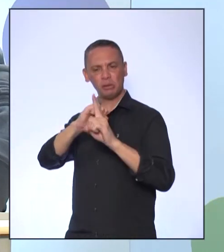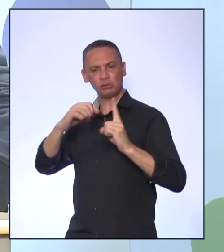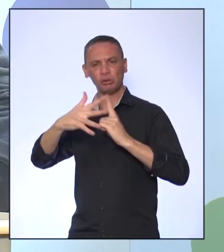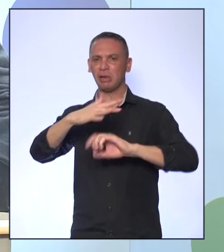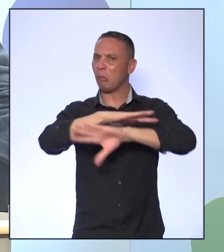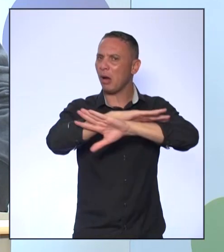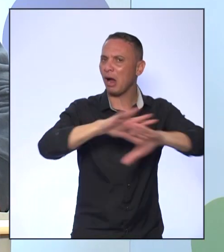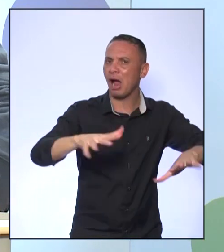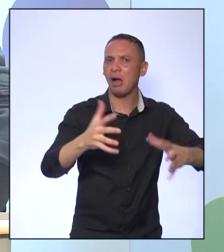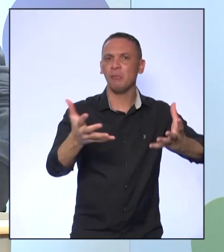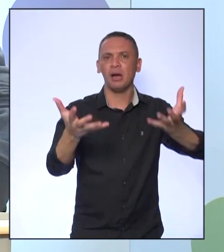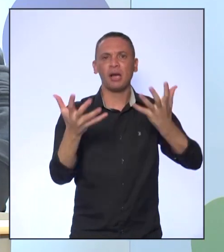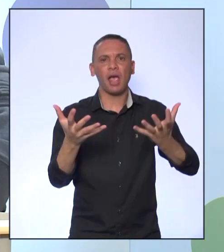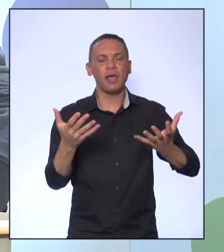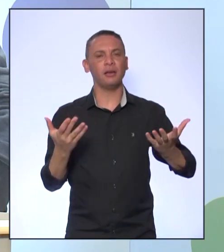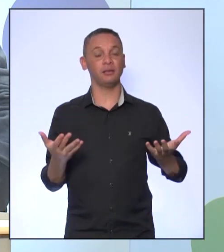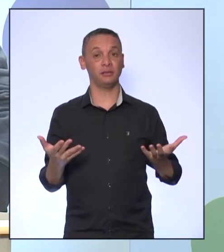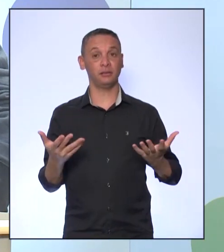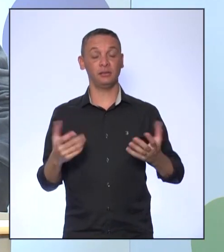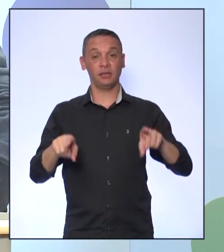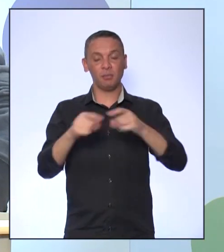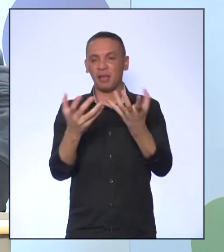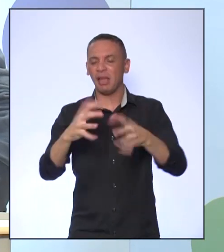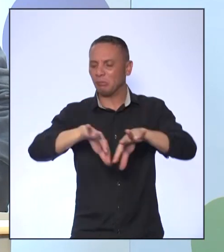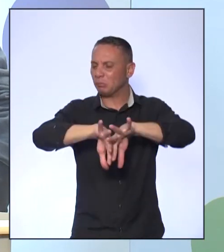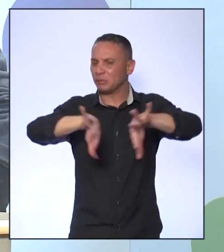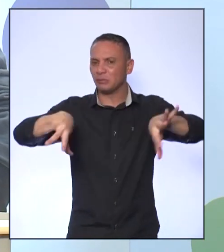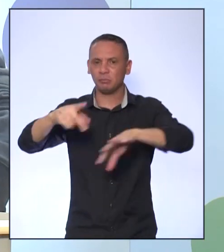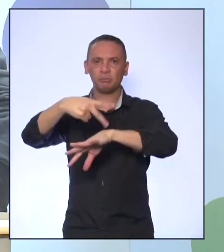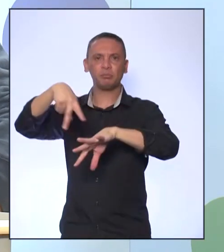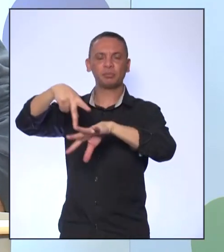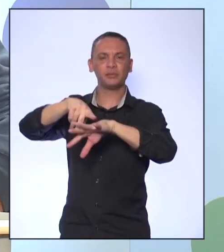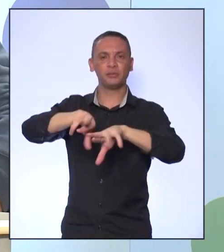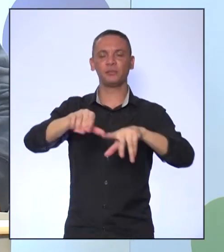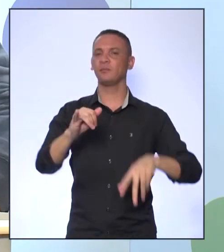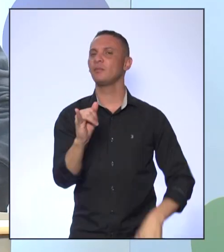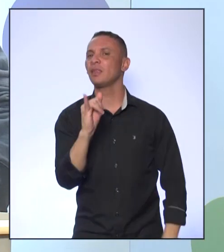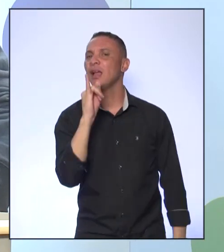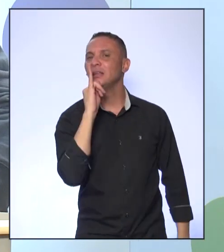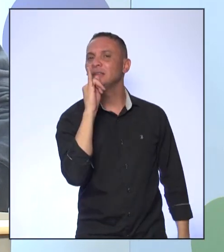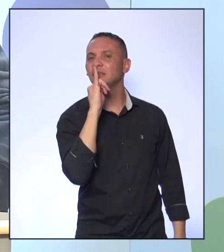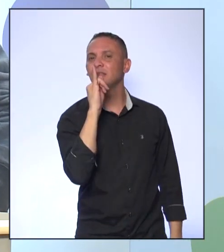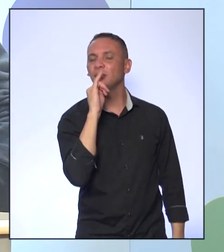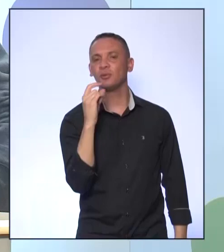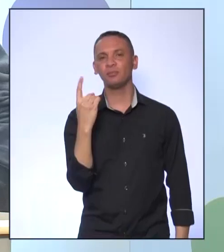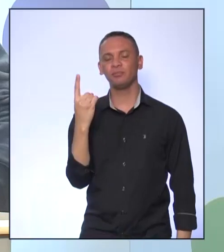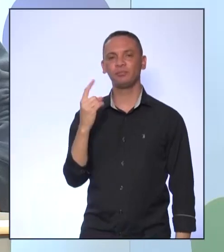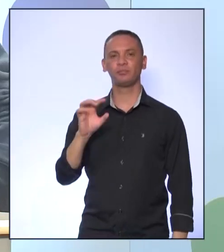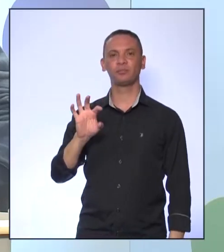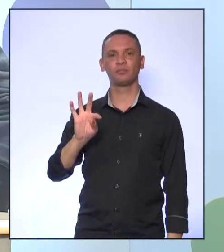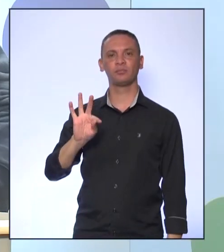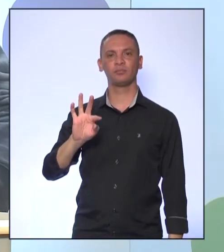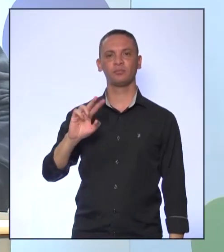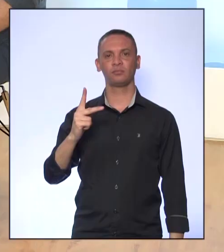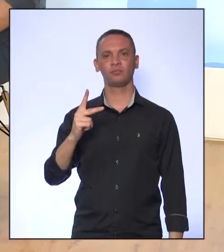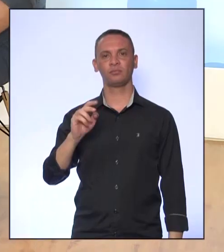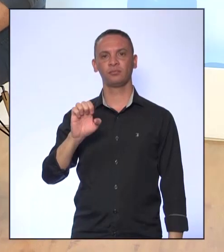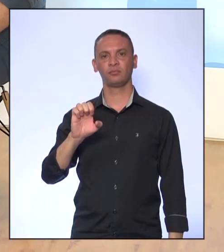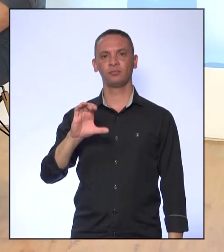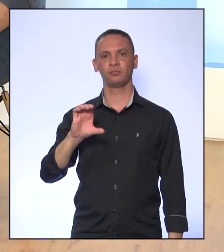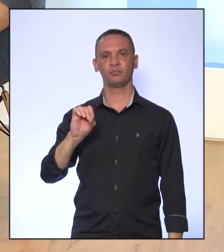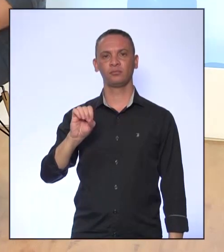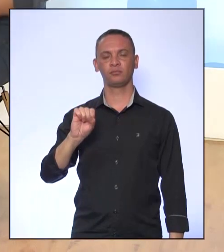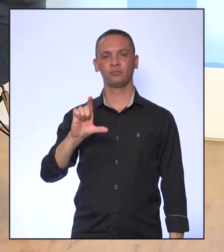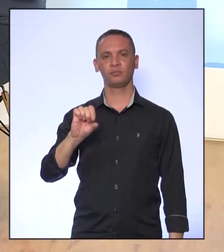e também reivindicando separações entre países. Vou dar exemplos da Tchecoslováquia, da